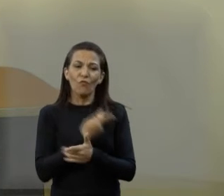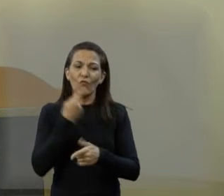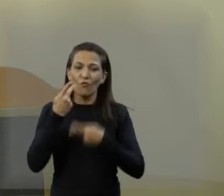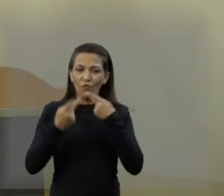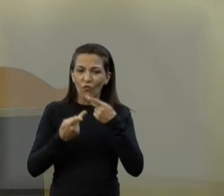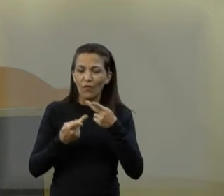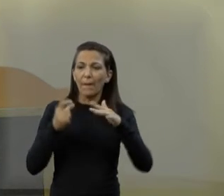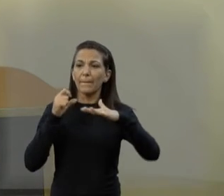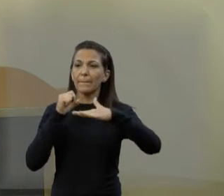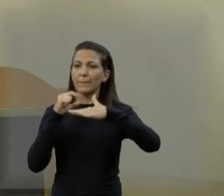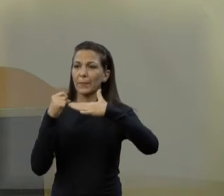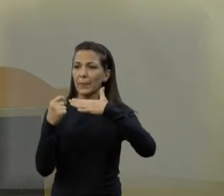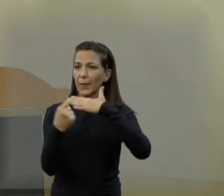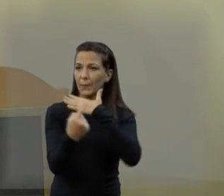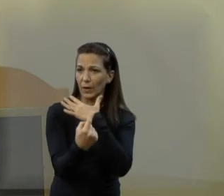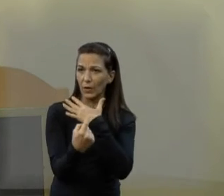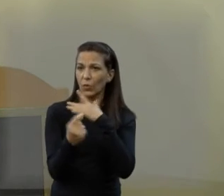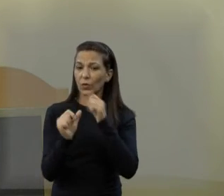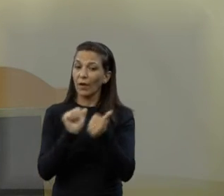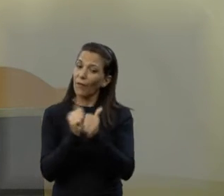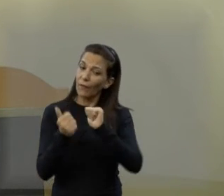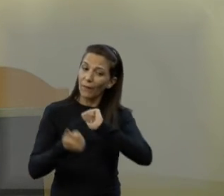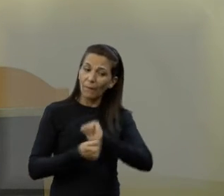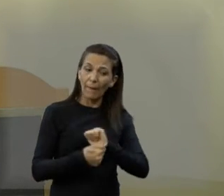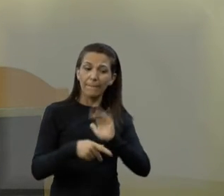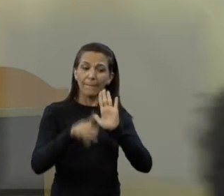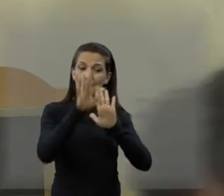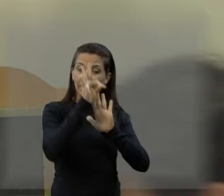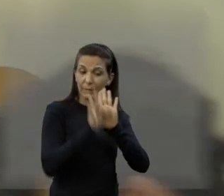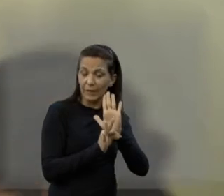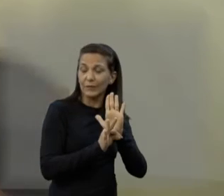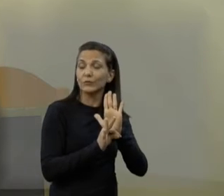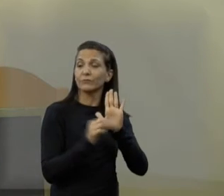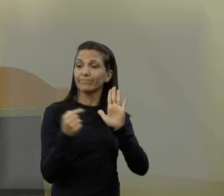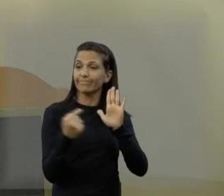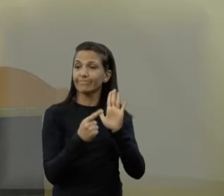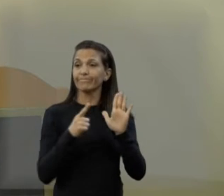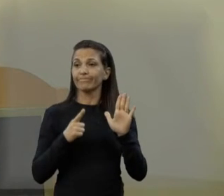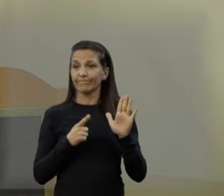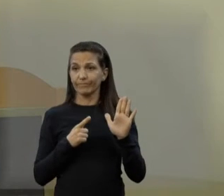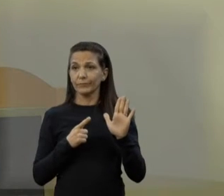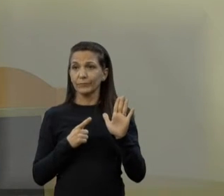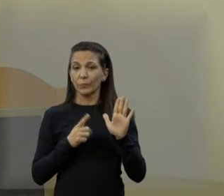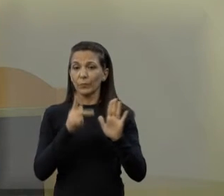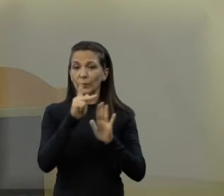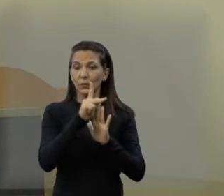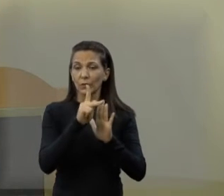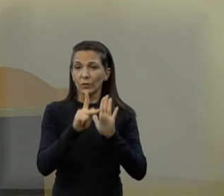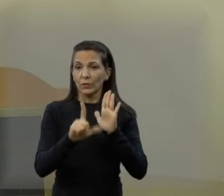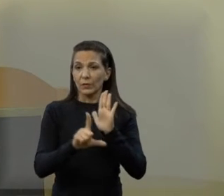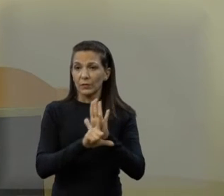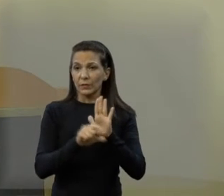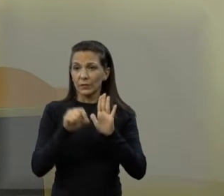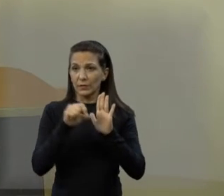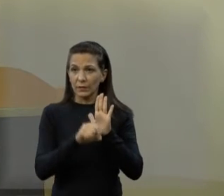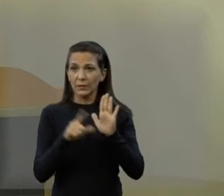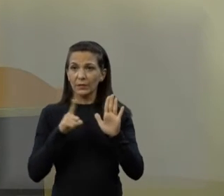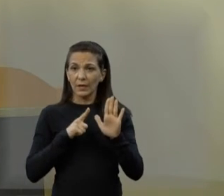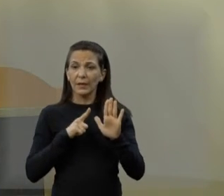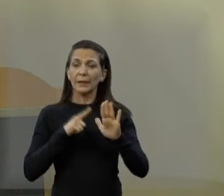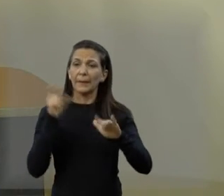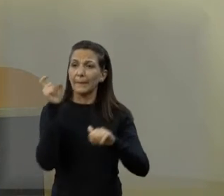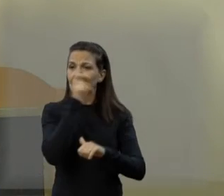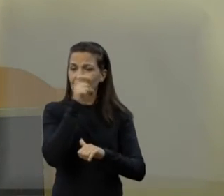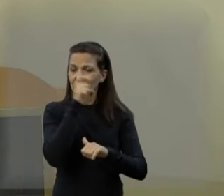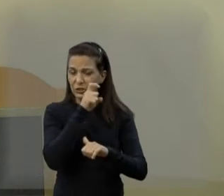mentiras do que você tentar de qual e eu acho que todo projeto que abre precedente para que exista